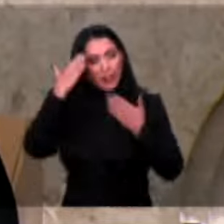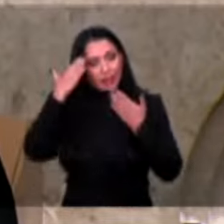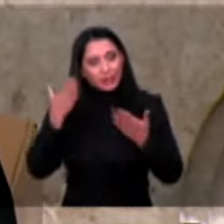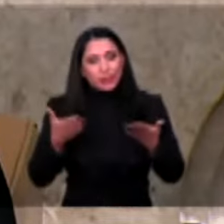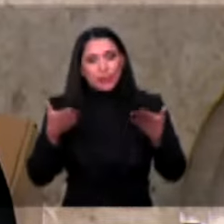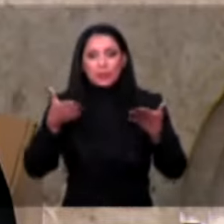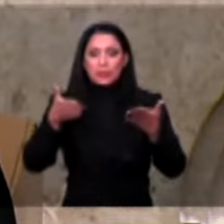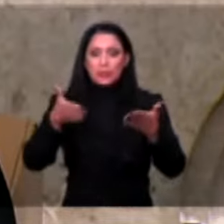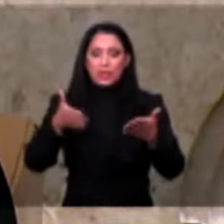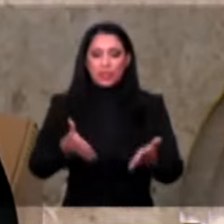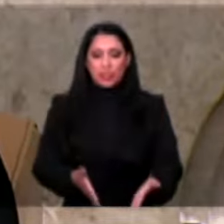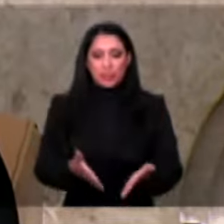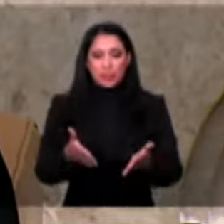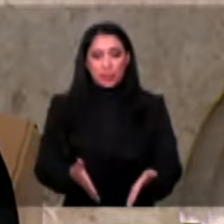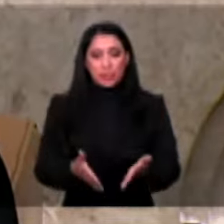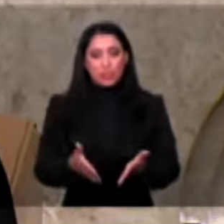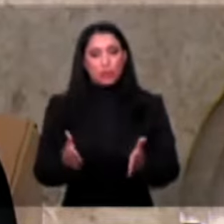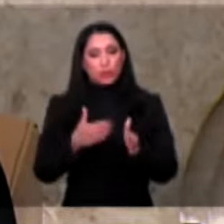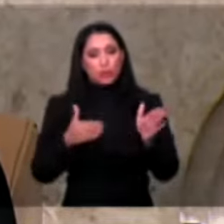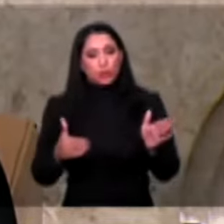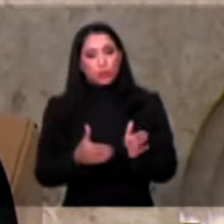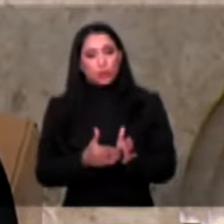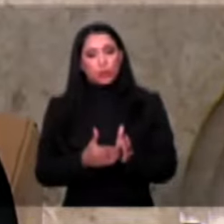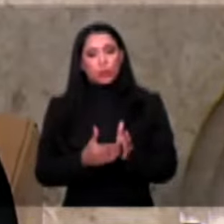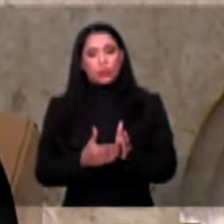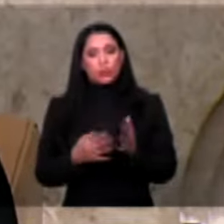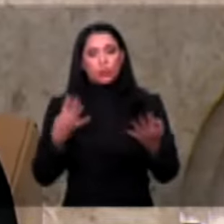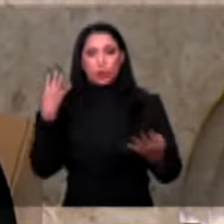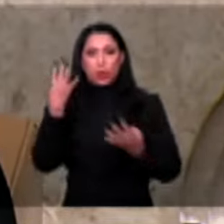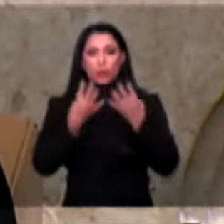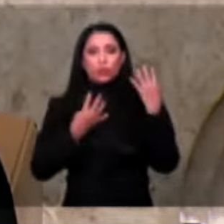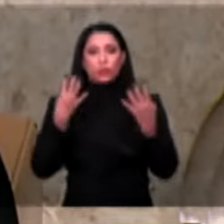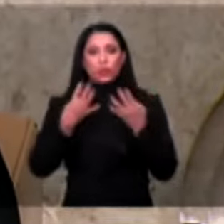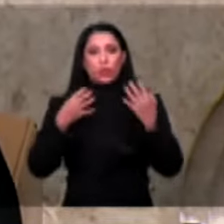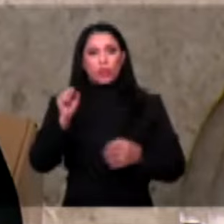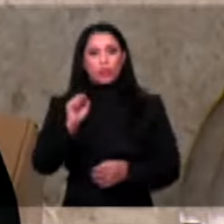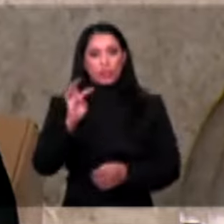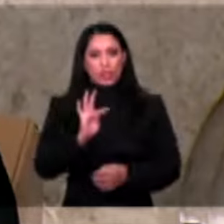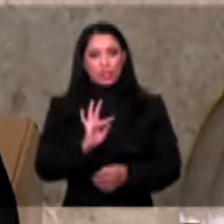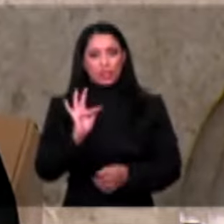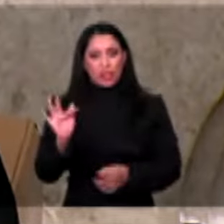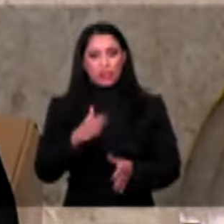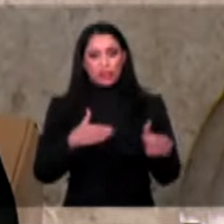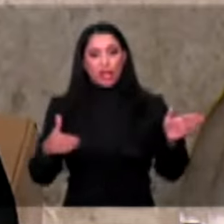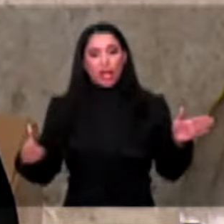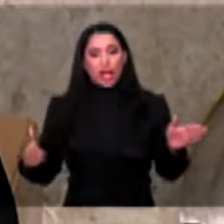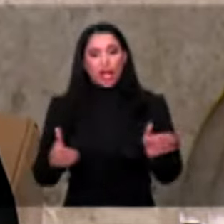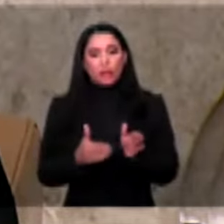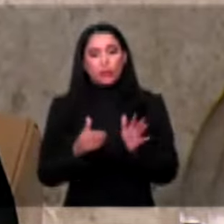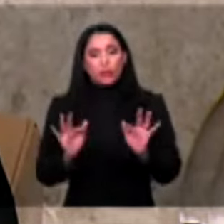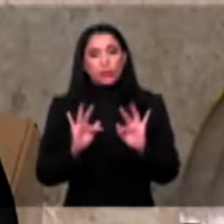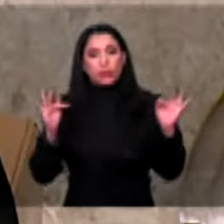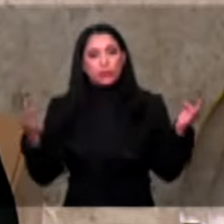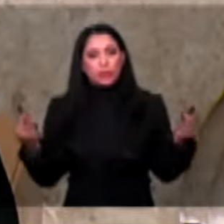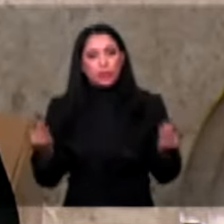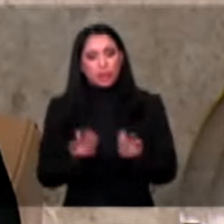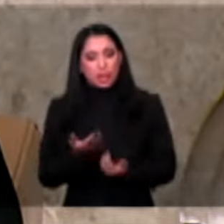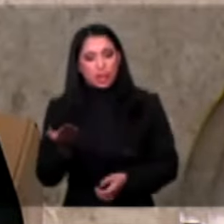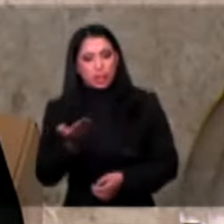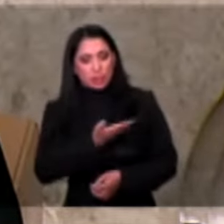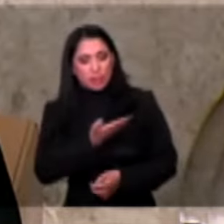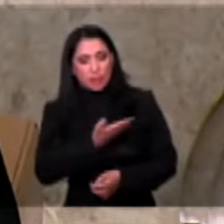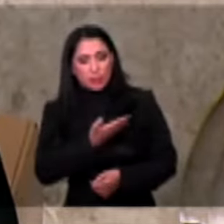participação dos integrantes do Coral Supremo Encanto. A todos familiares e amigos meus